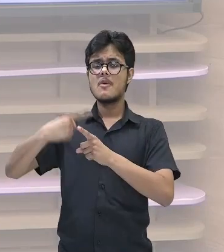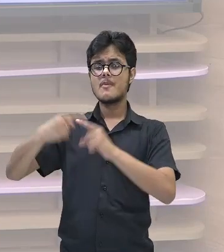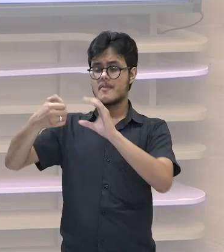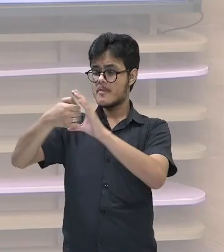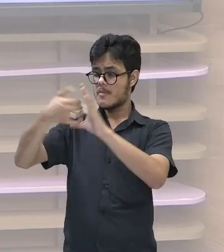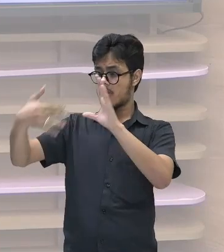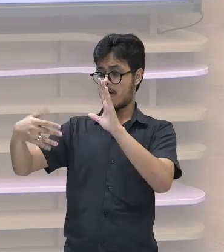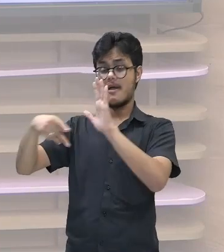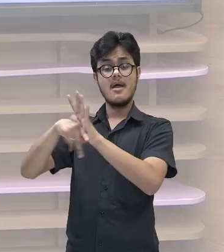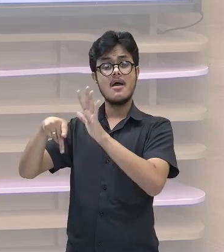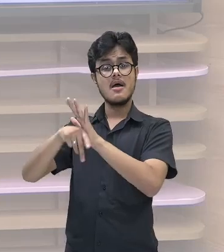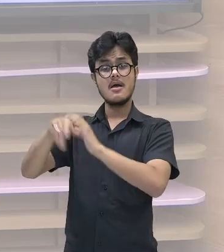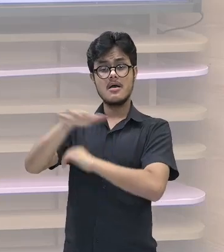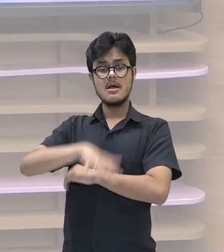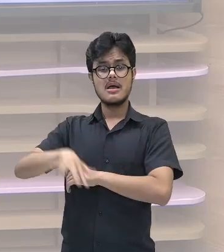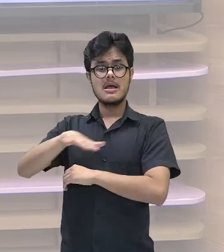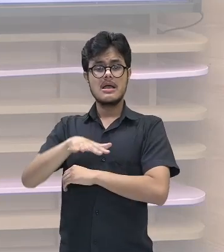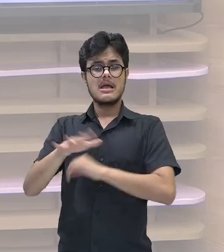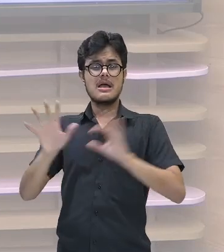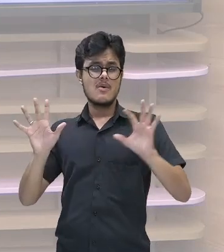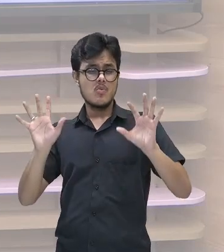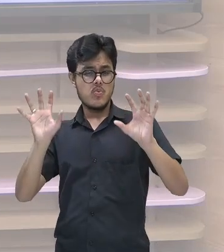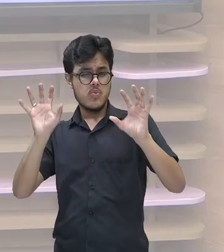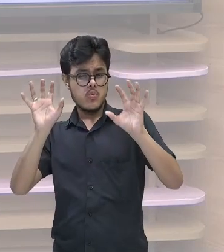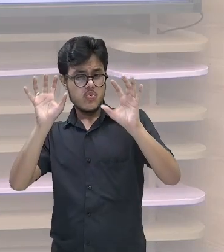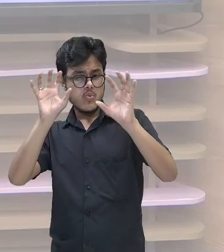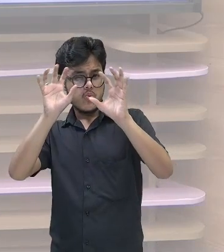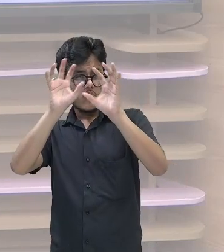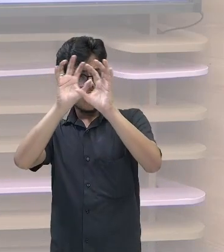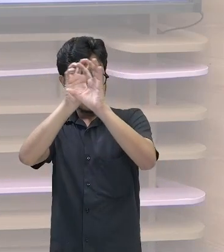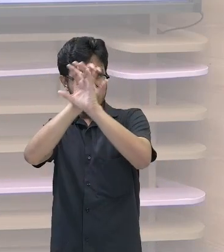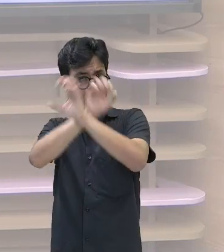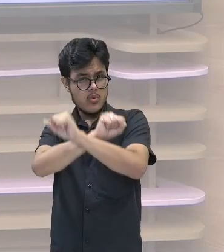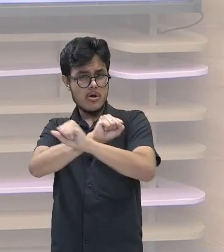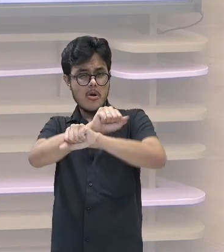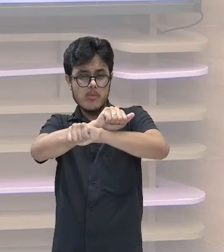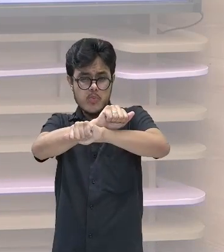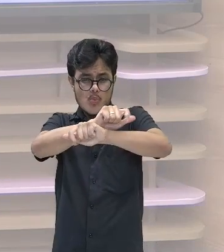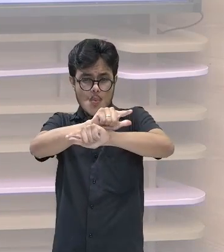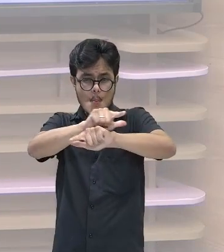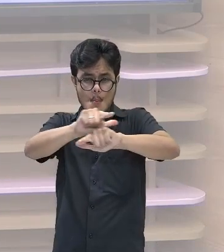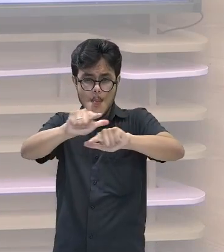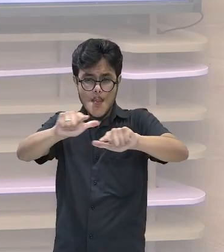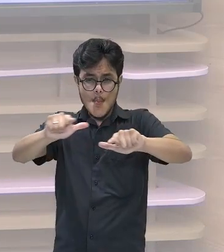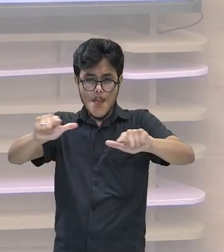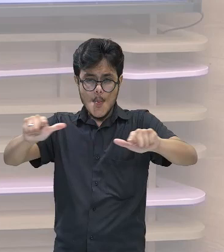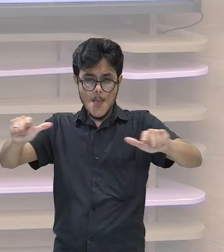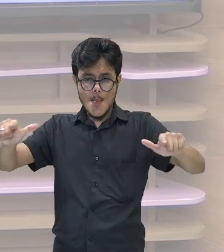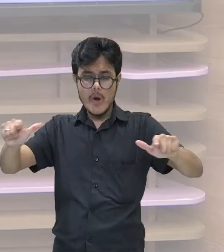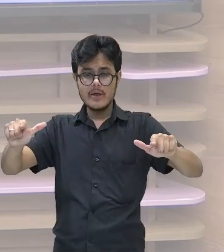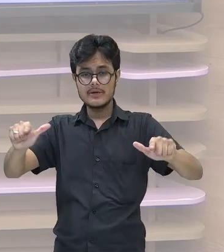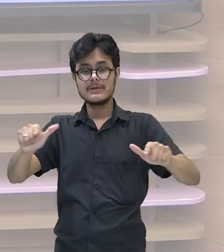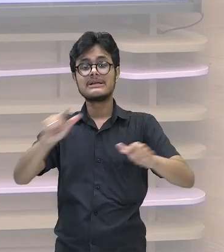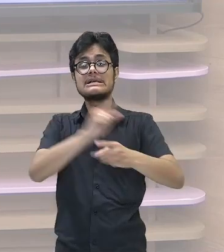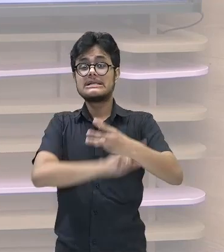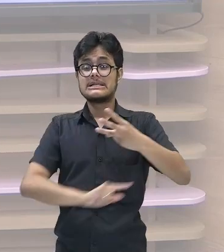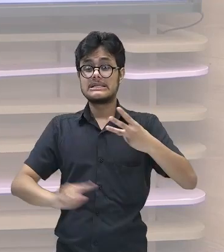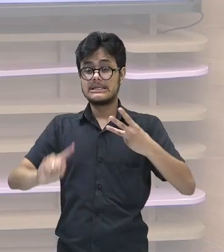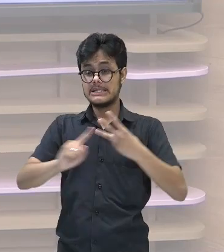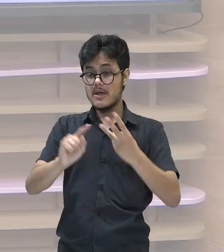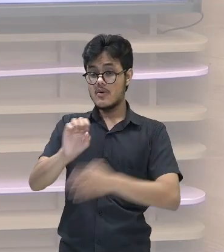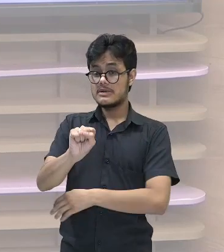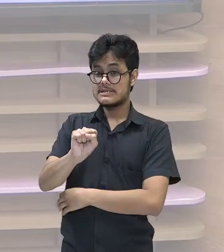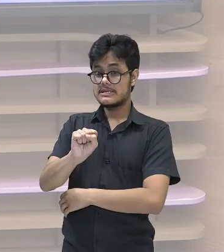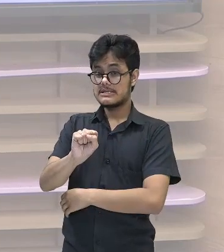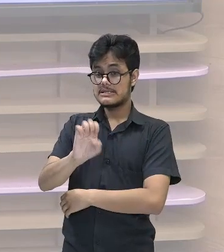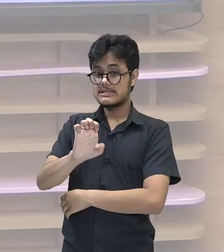de ficar esbranquiçada durante os períodos de secas prolongadas. Nós temos a vegetação do Cerrado, que ocorre aí